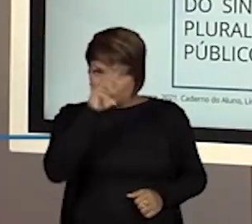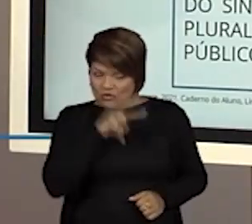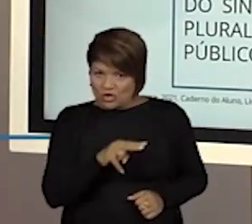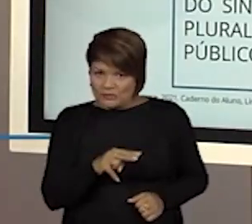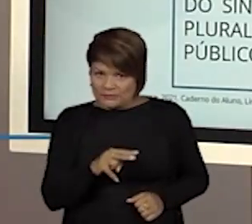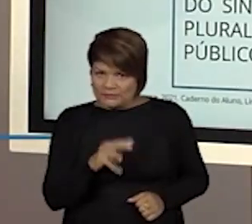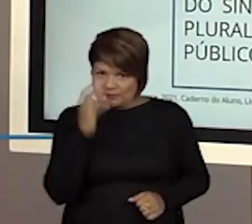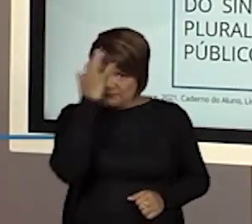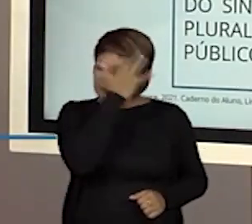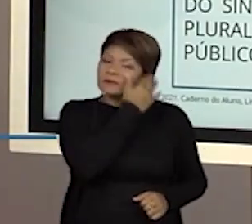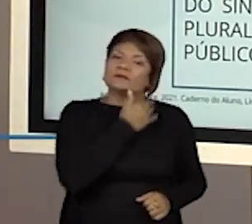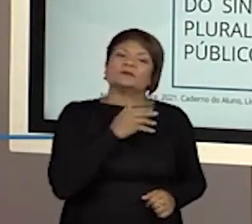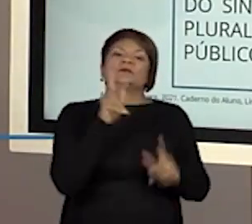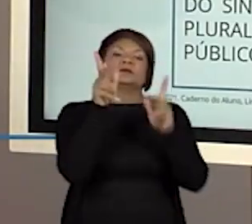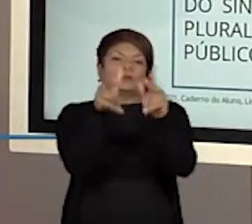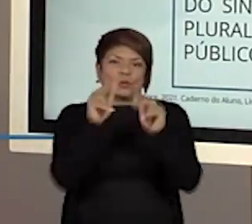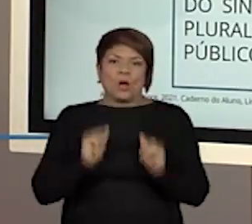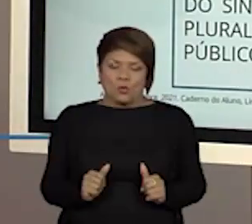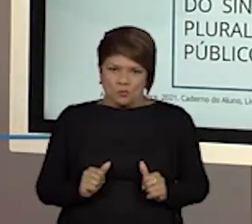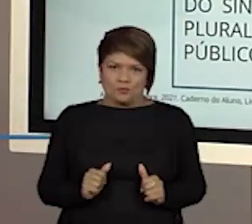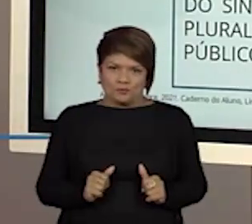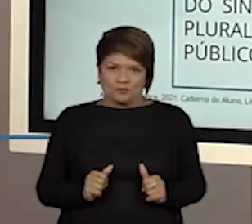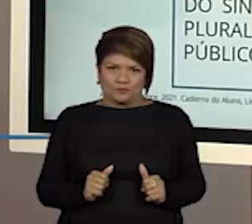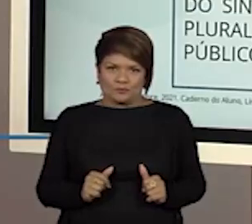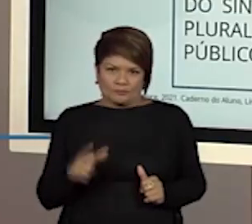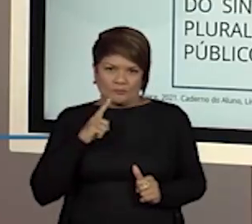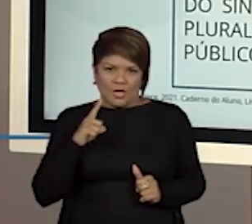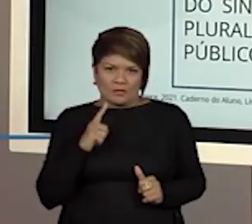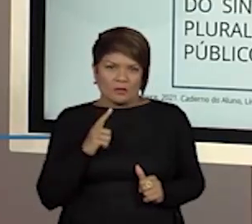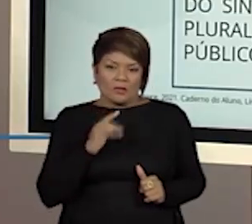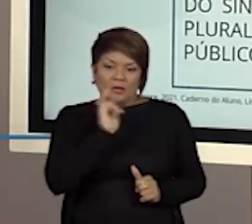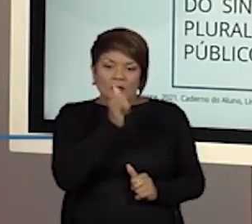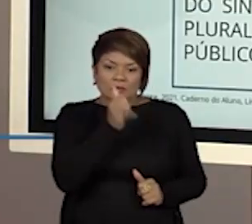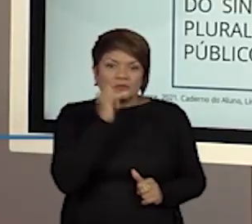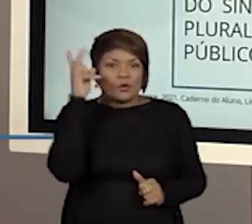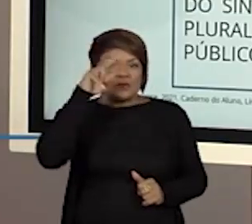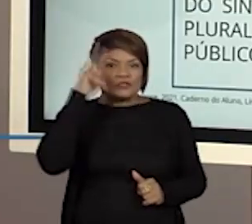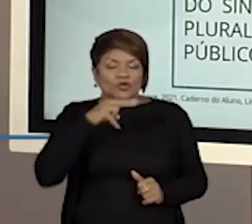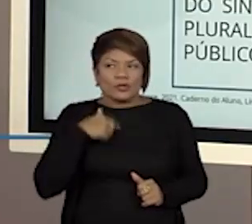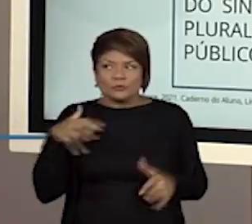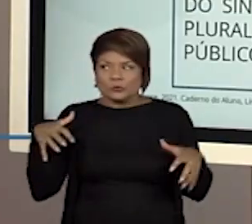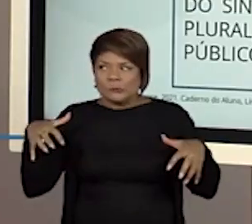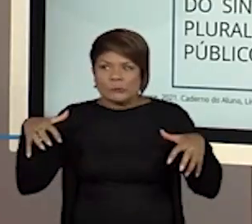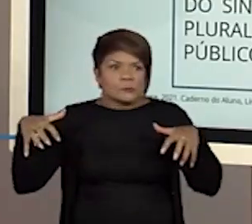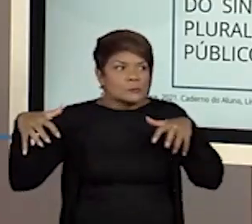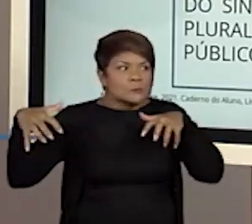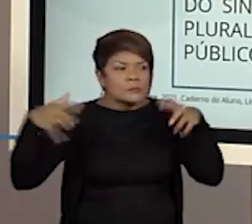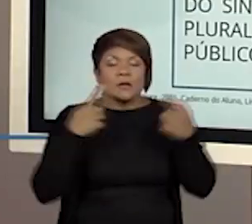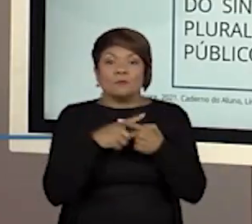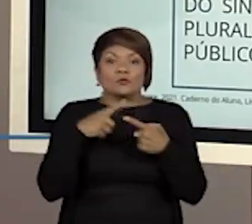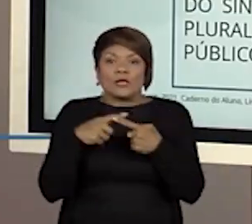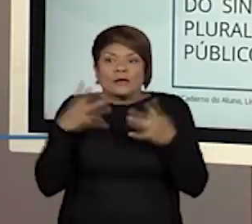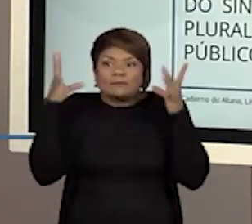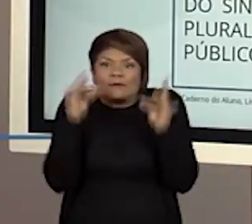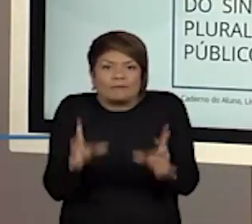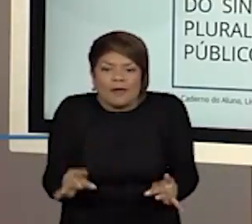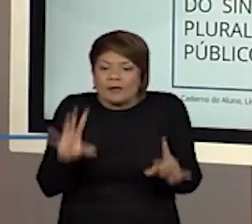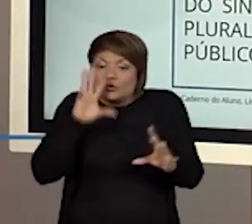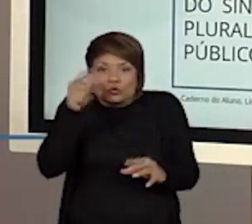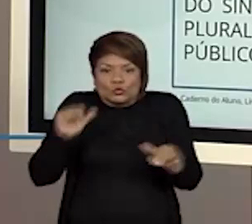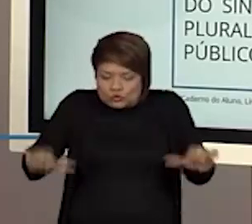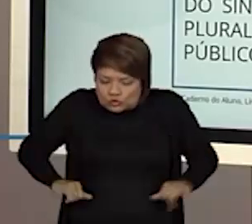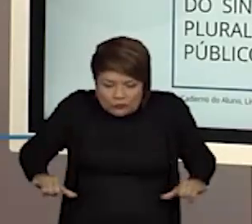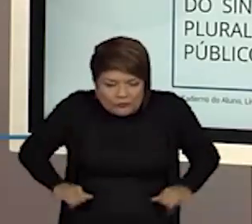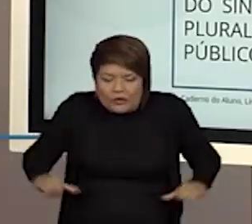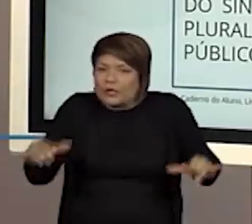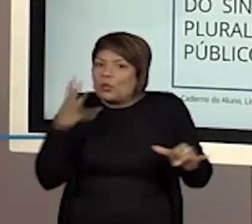forma? Eu tenho certeza que não, tenho certeza que seria uma história muito mais aterrorizante, porque ela ia contar tudo o que ela sofreu com o